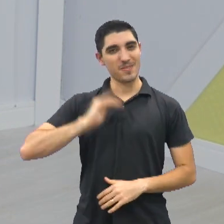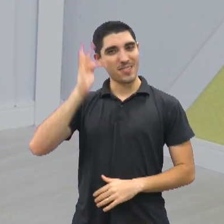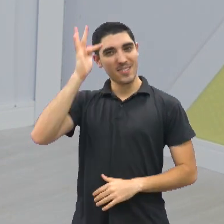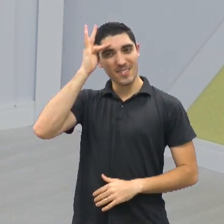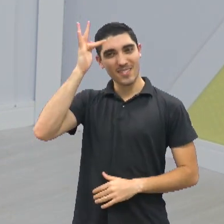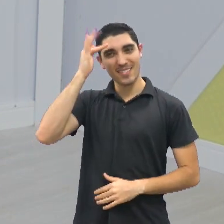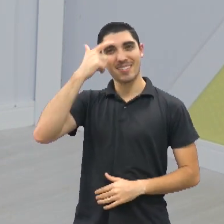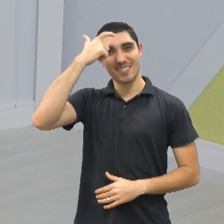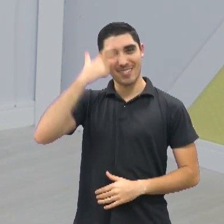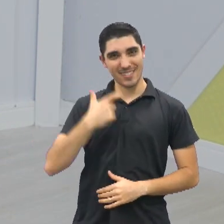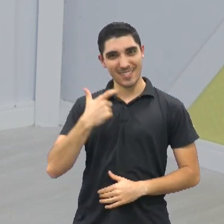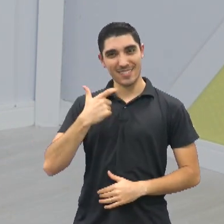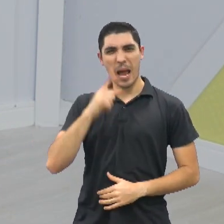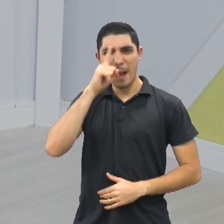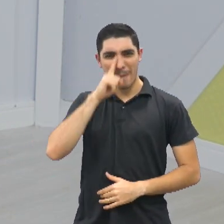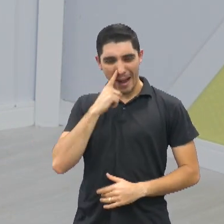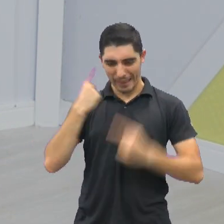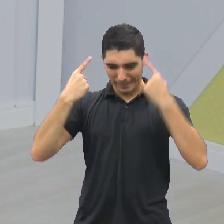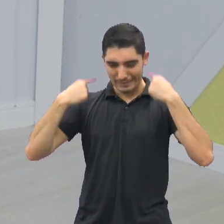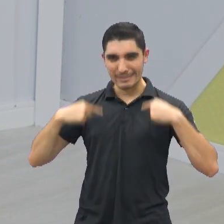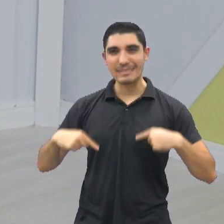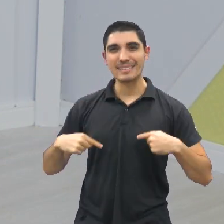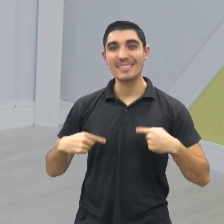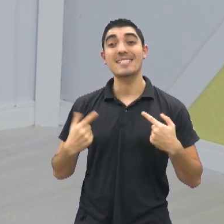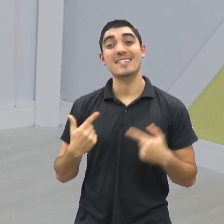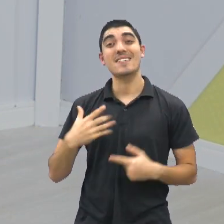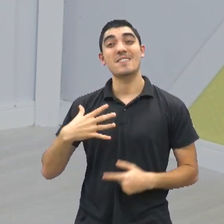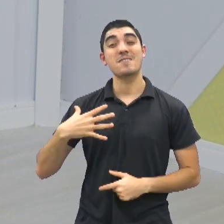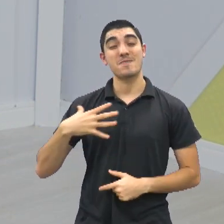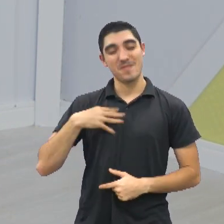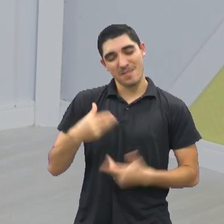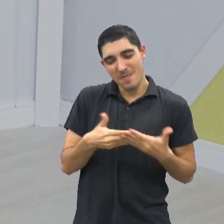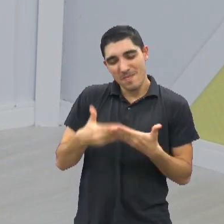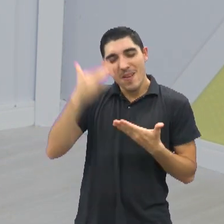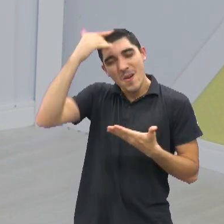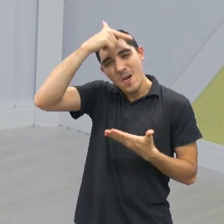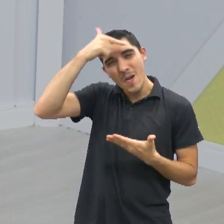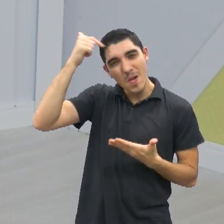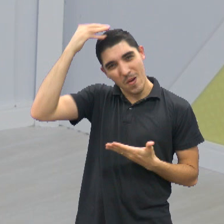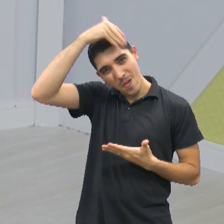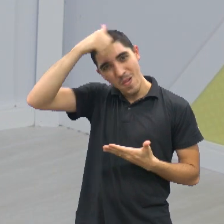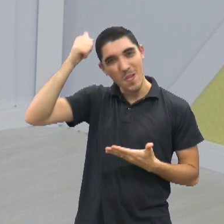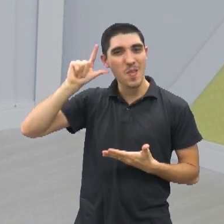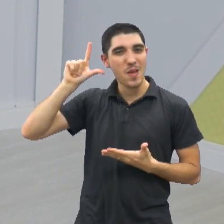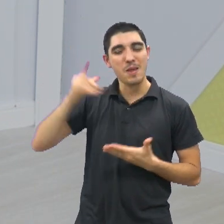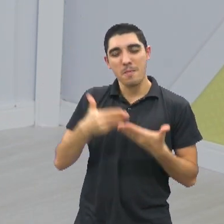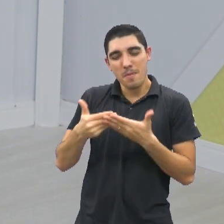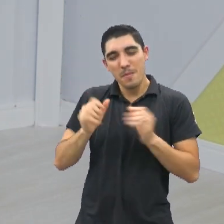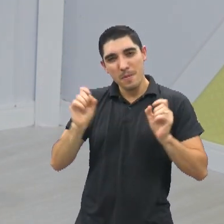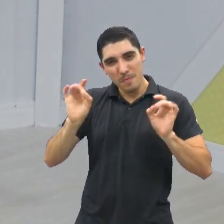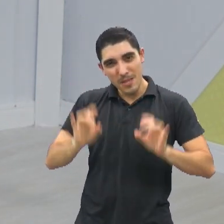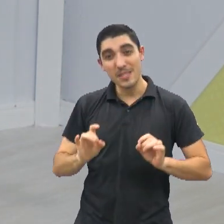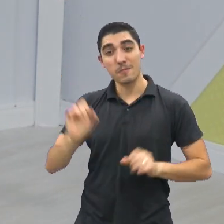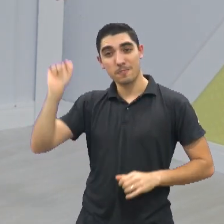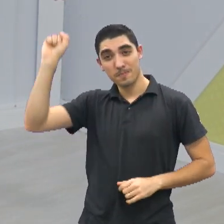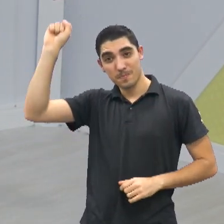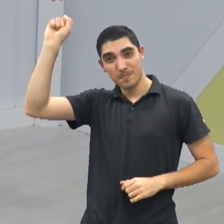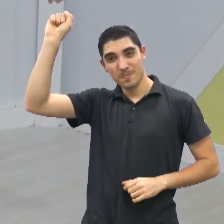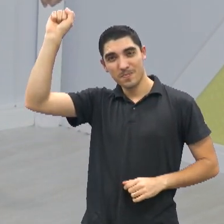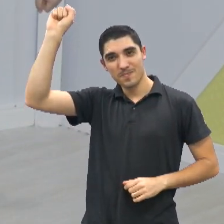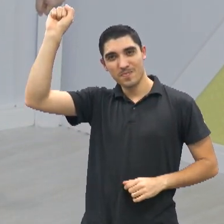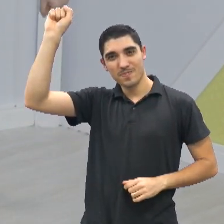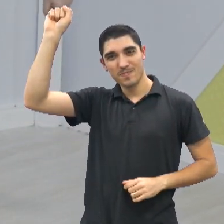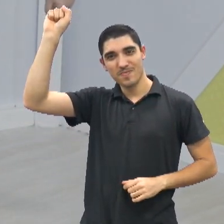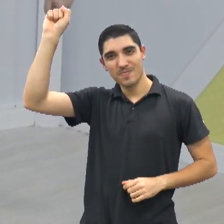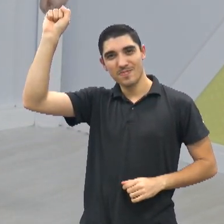luí Fernando tá amarelão hoje hein luí Fernando que é o papai do Lorenzo Lorenzo que é o mascotinho do nosso hora do esporte Luizão seja sempre muito